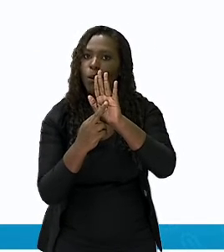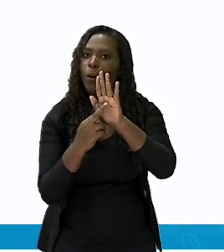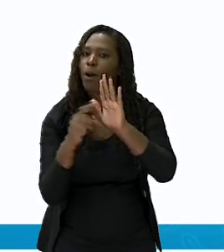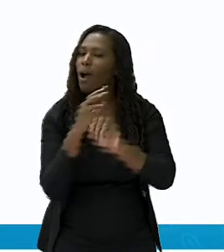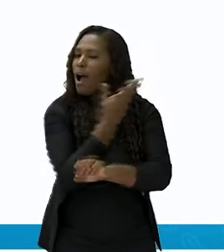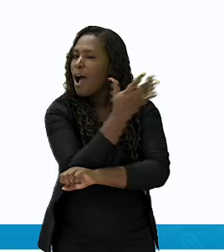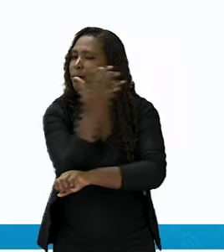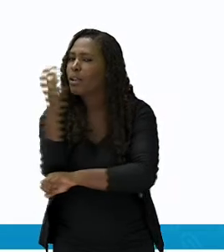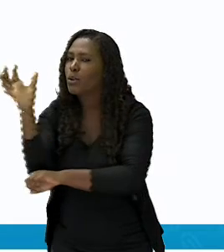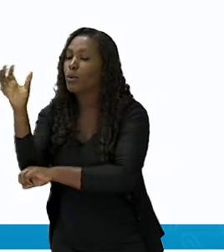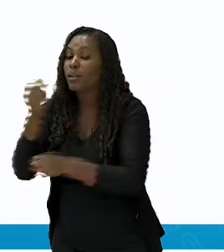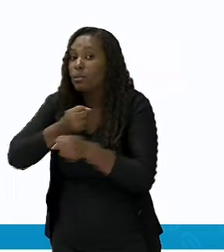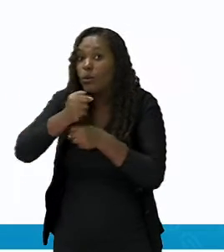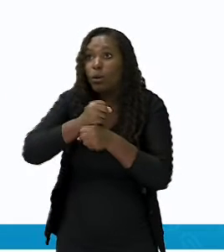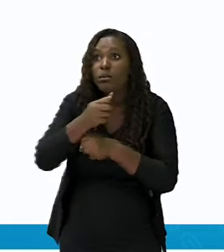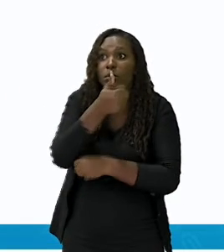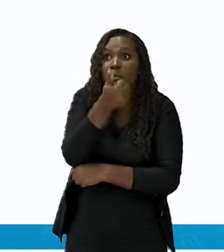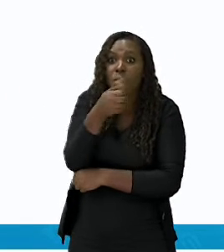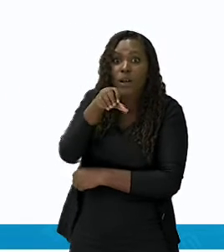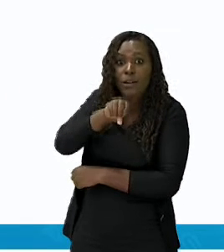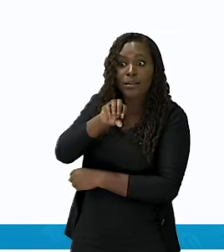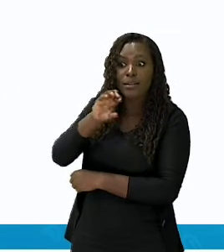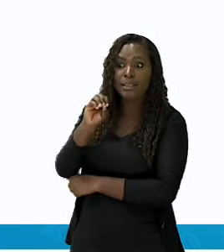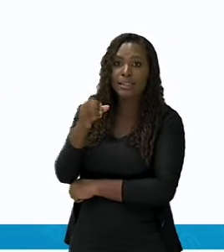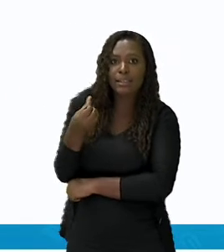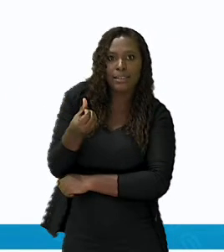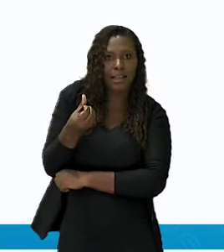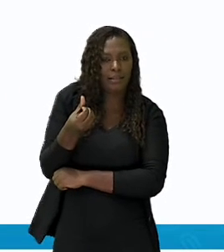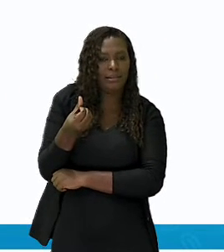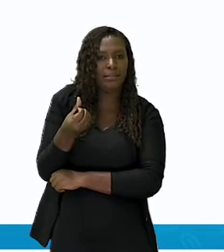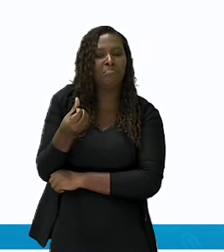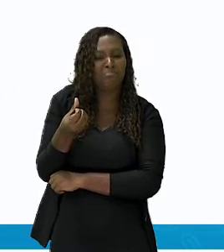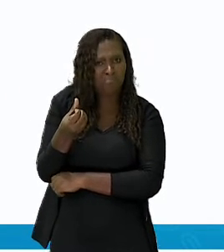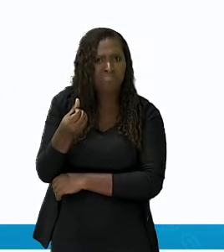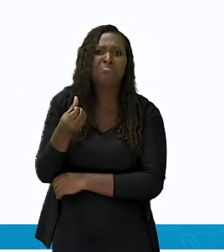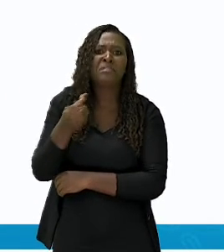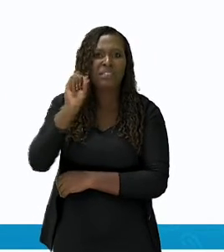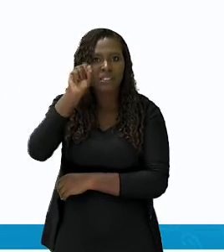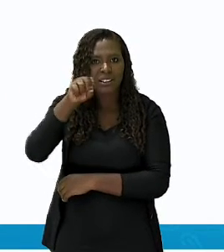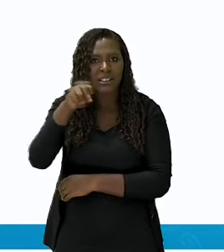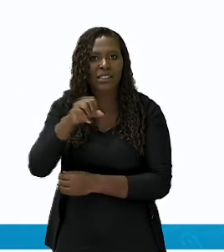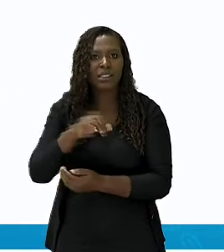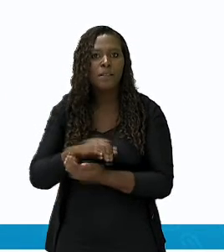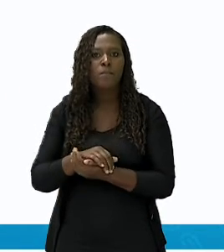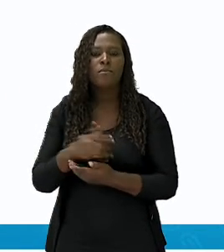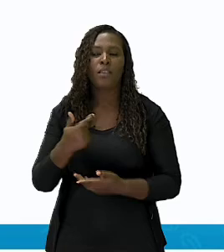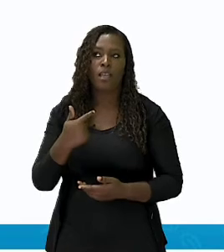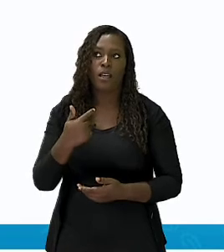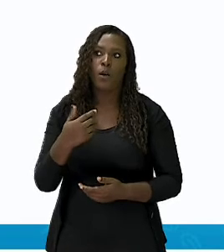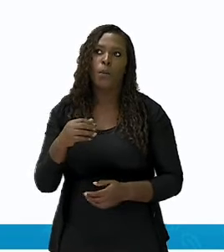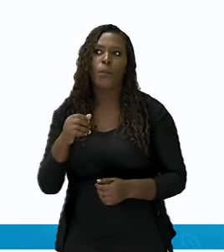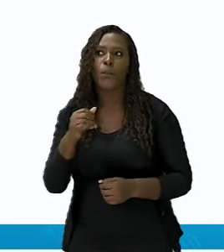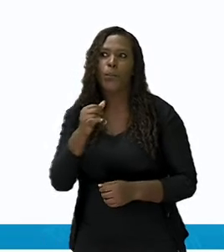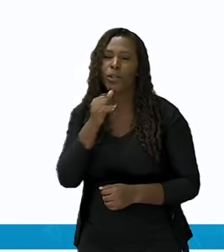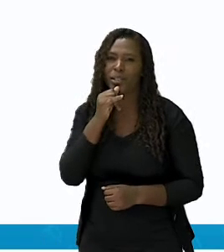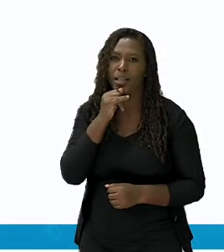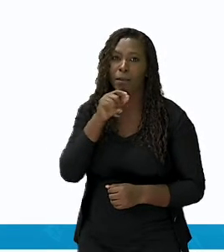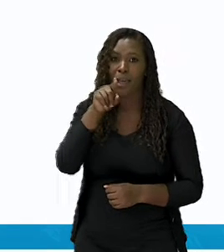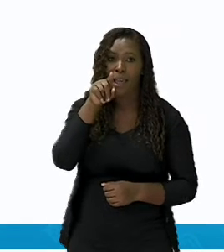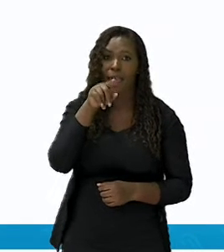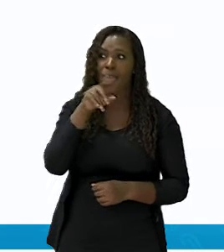em 1906. Como que eu posso? Vou fazer aqui tudo com formas geométricas. E ele fez uma